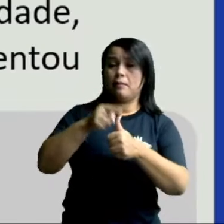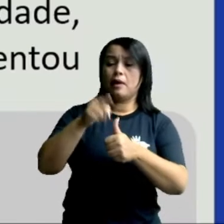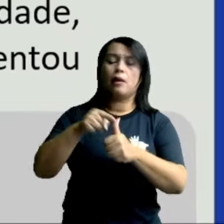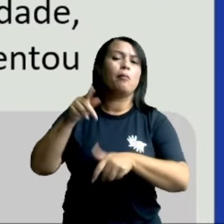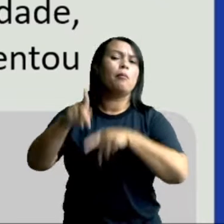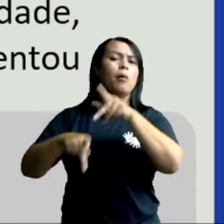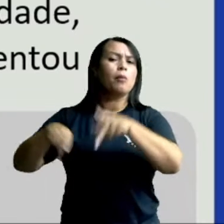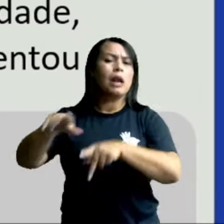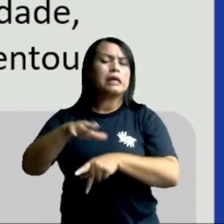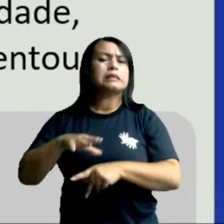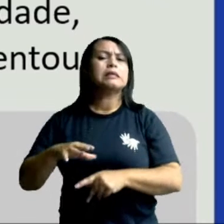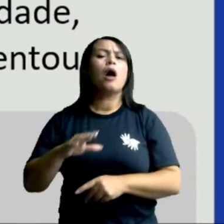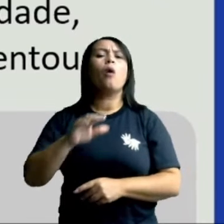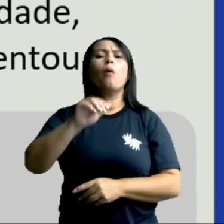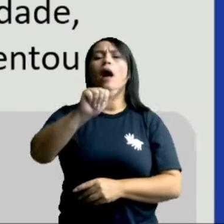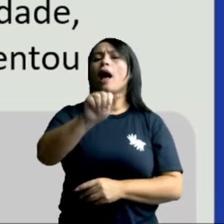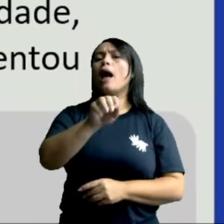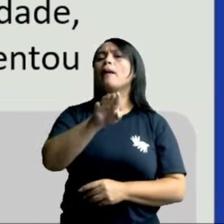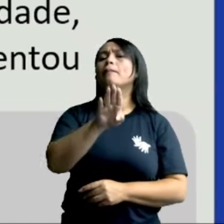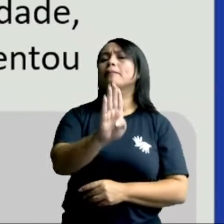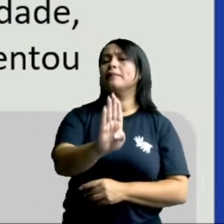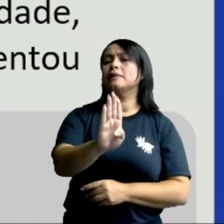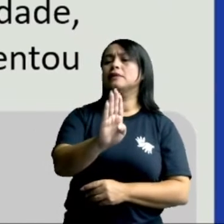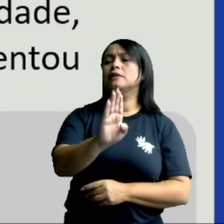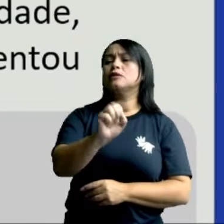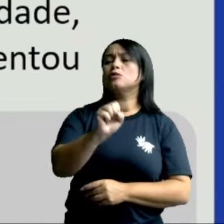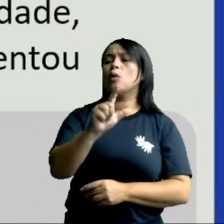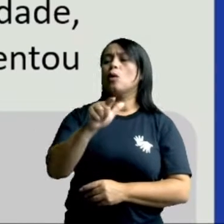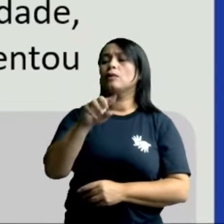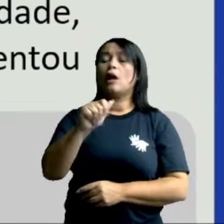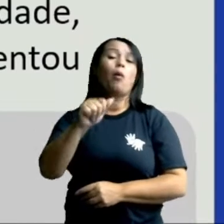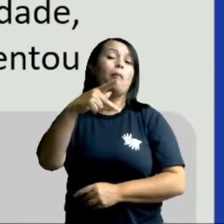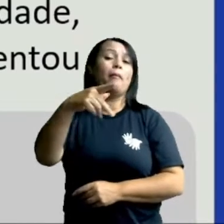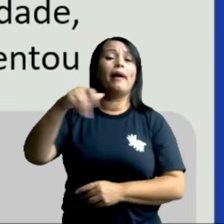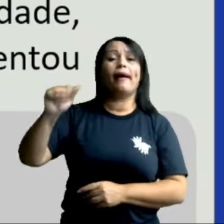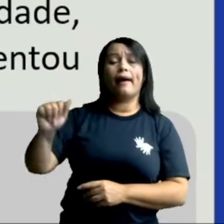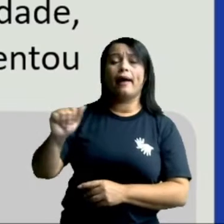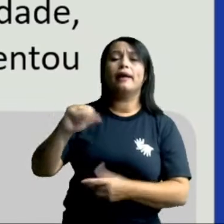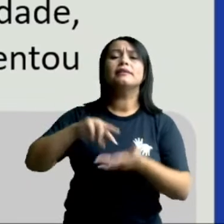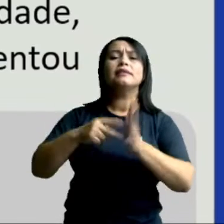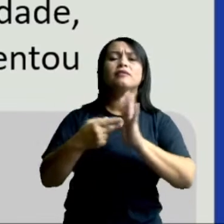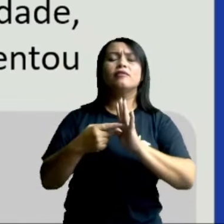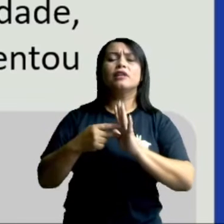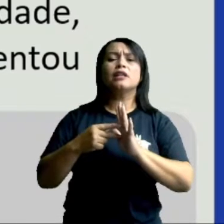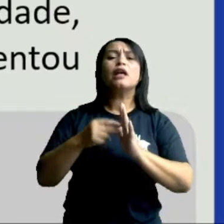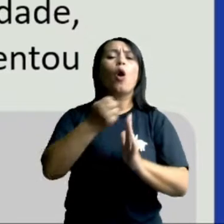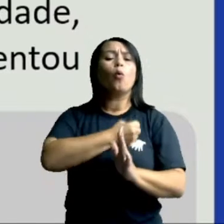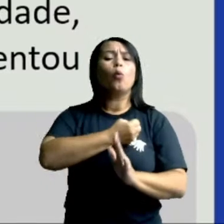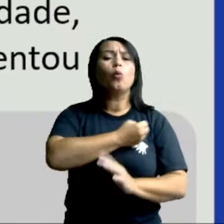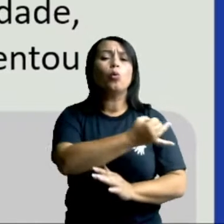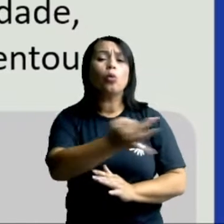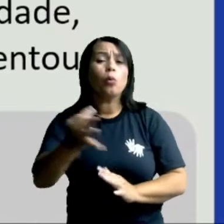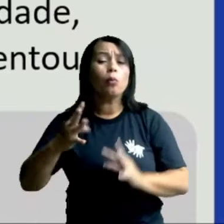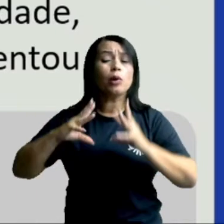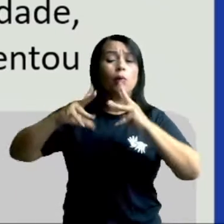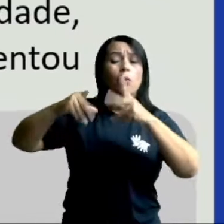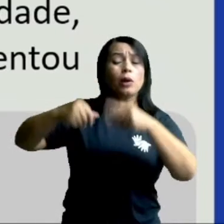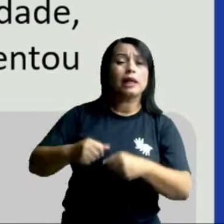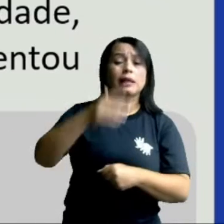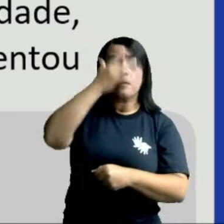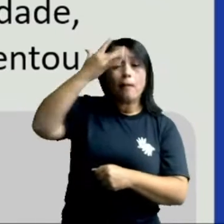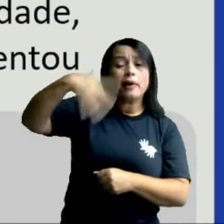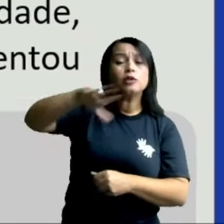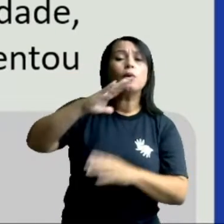aí a gente vai ficar chamando ele de PA, certo? É o número total de pessoas que habitam em um determinado